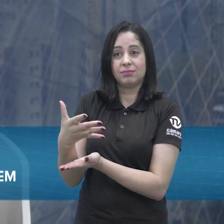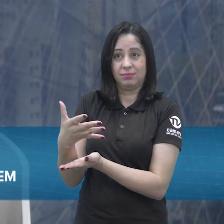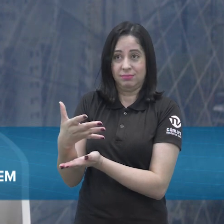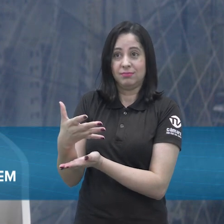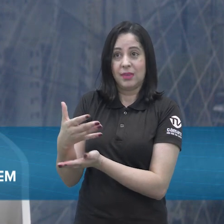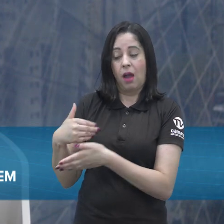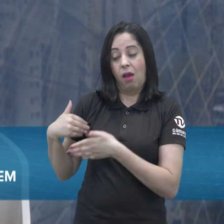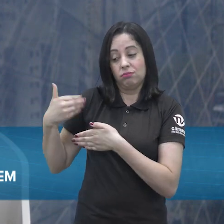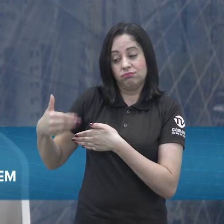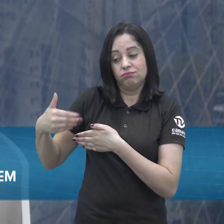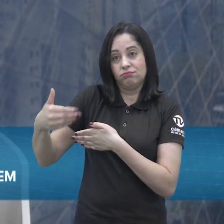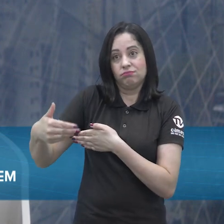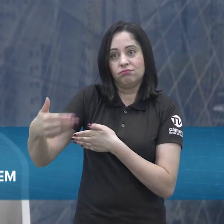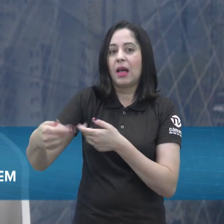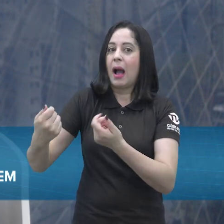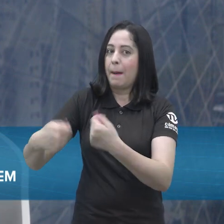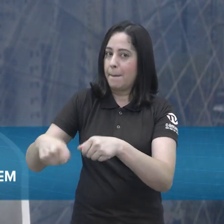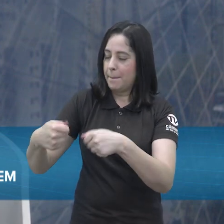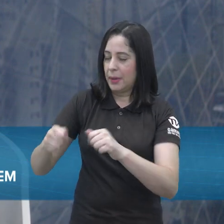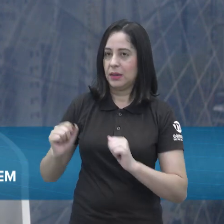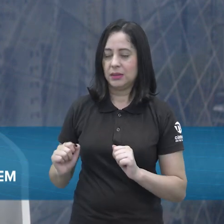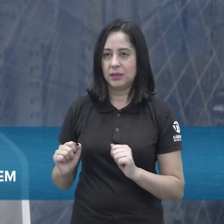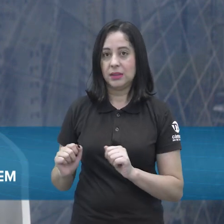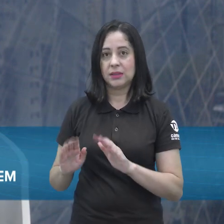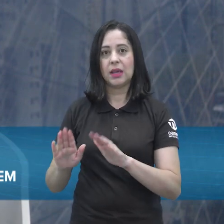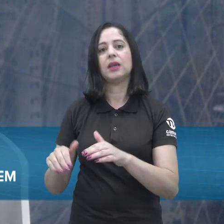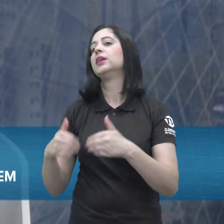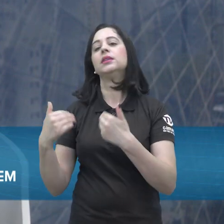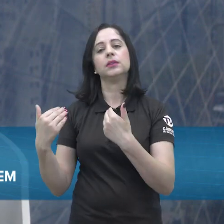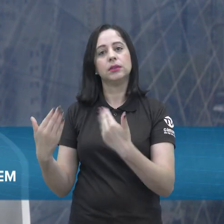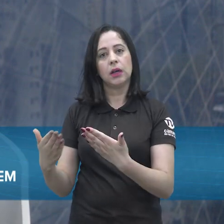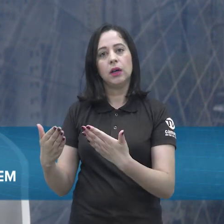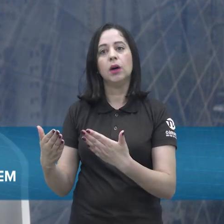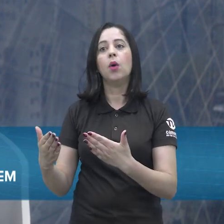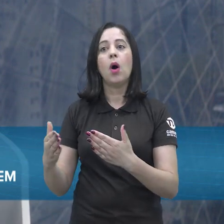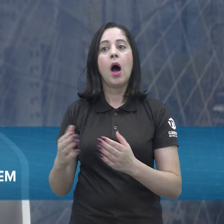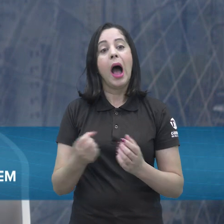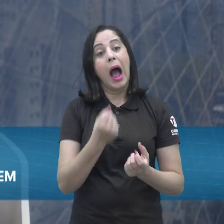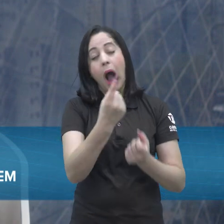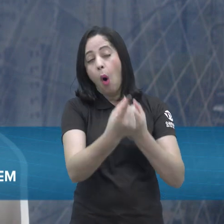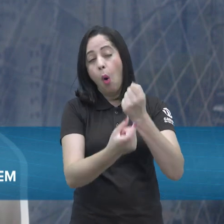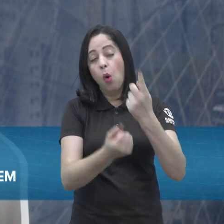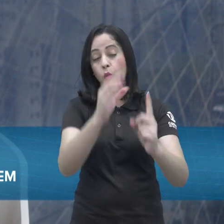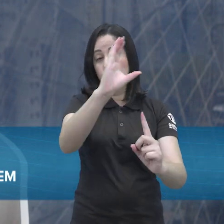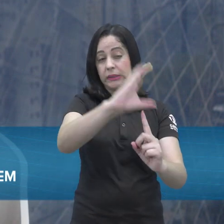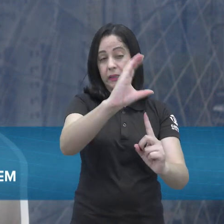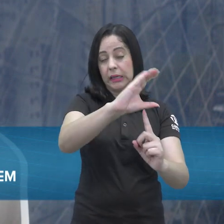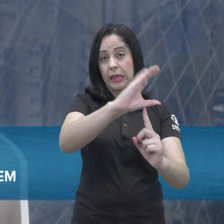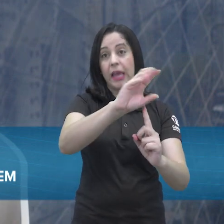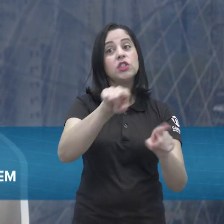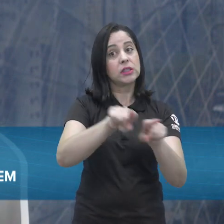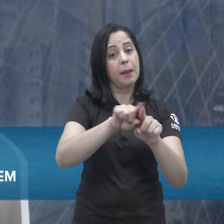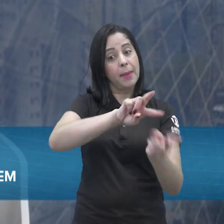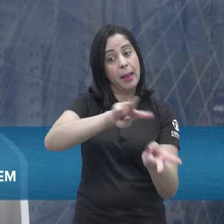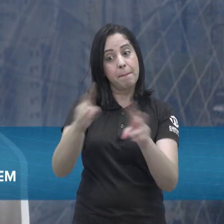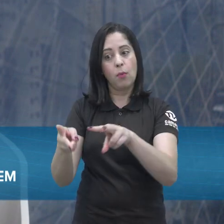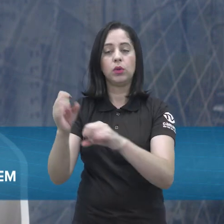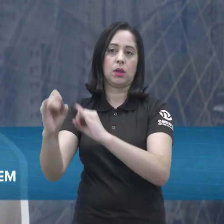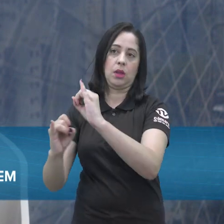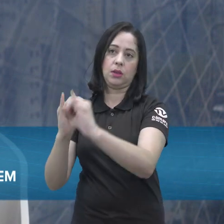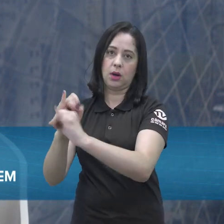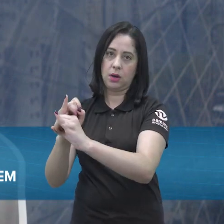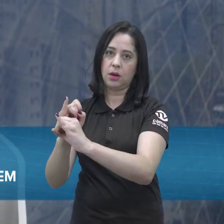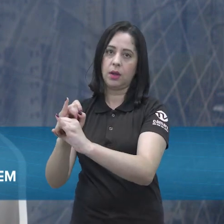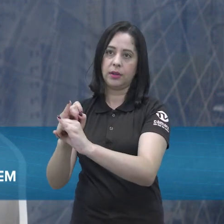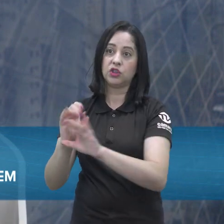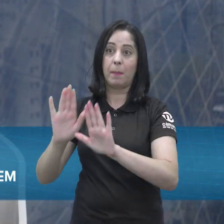nova persona que eu construí para o meu negócio. Então, parte do meu público vai estar no presencial, parte do meu público vai estar no digital. Como é que eu vou fazer essa